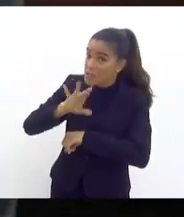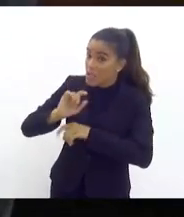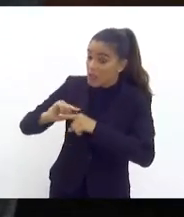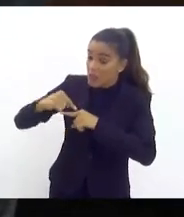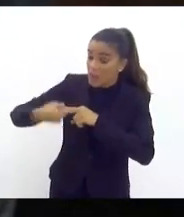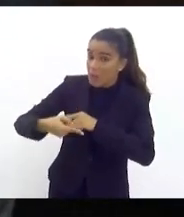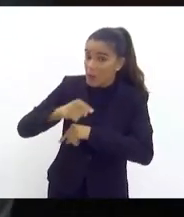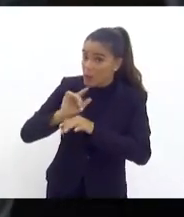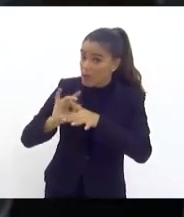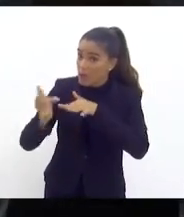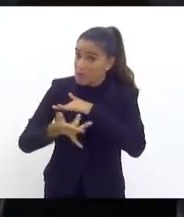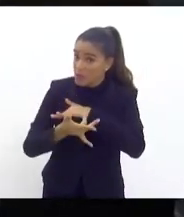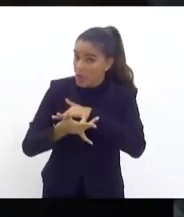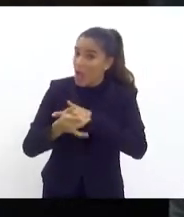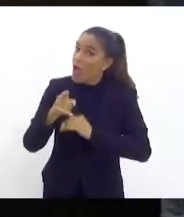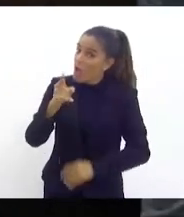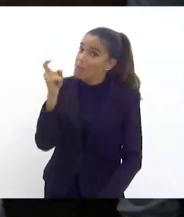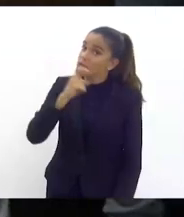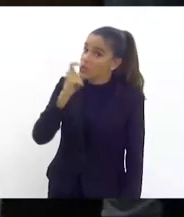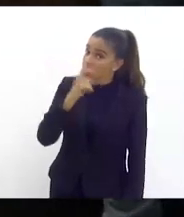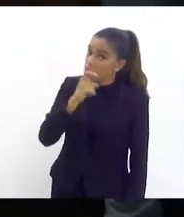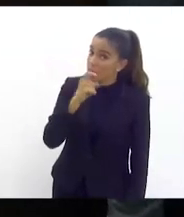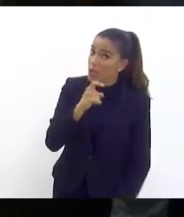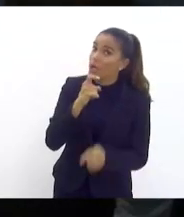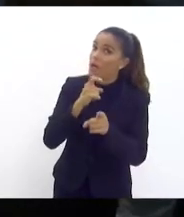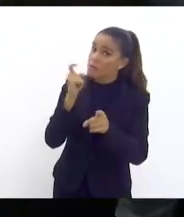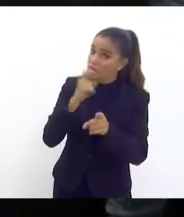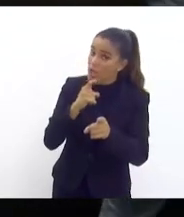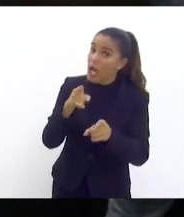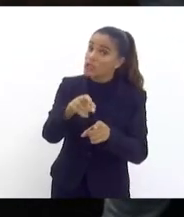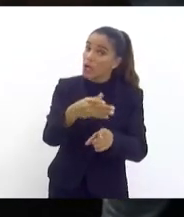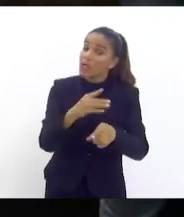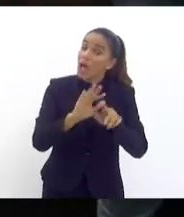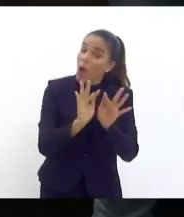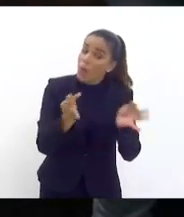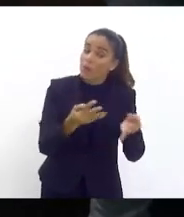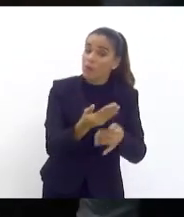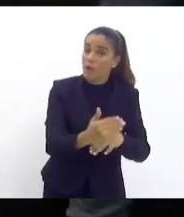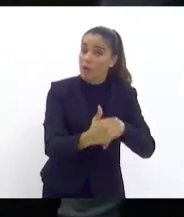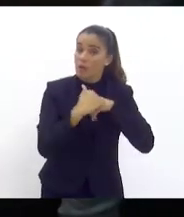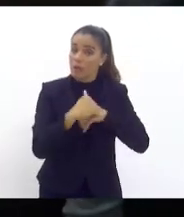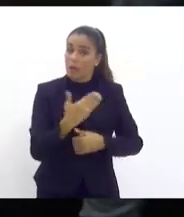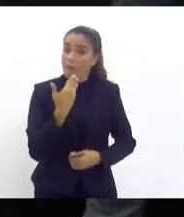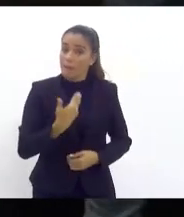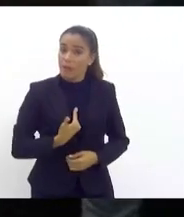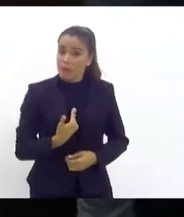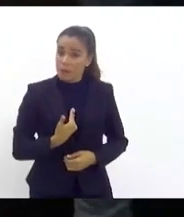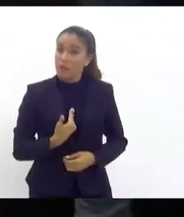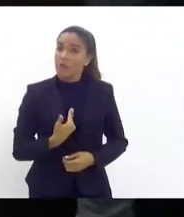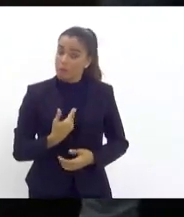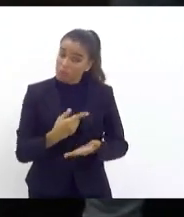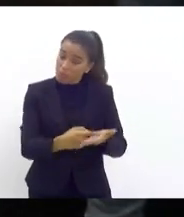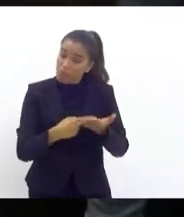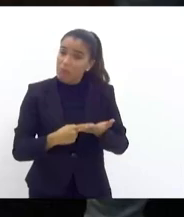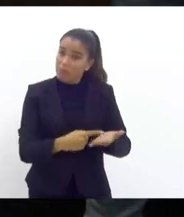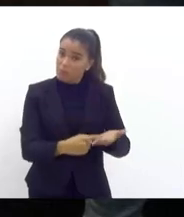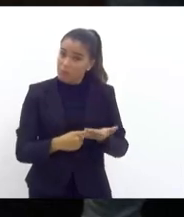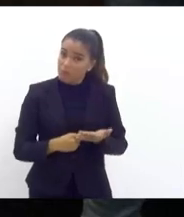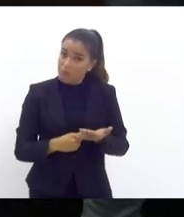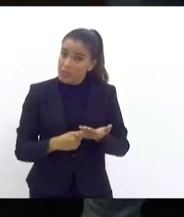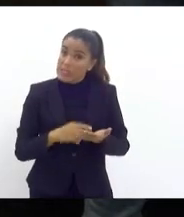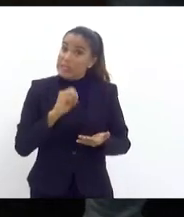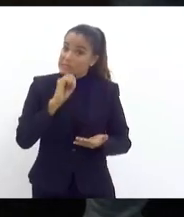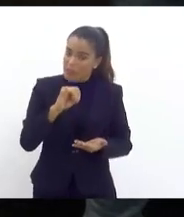tarde, é uma narrativa falaciosa, que Vossa Excelência está tendo humildade nos pedindo para que a gente faça um acordo e retire. Se for